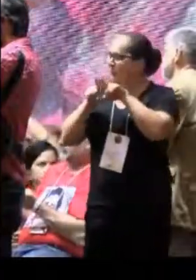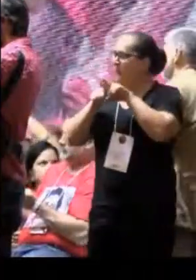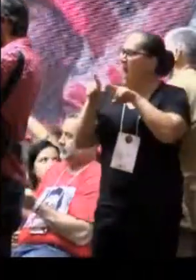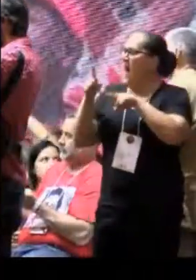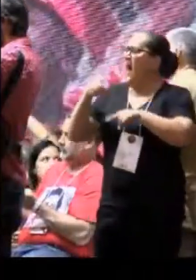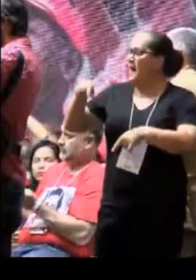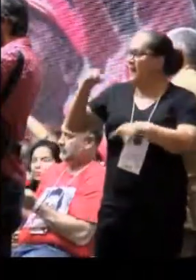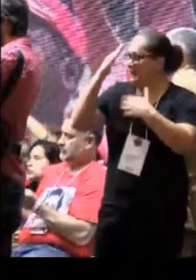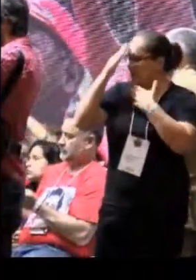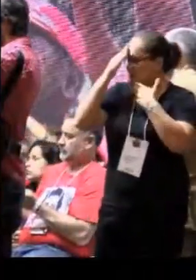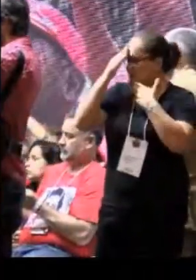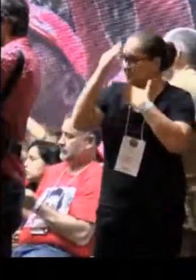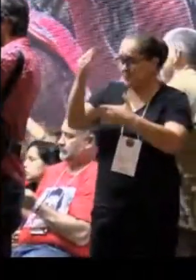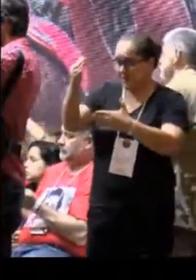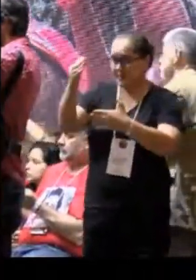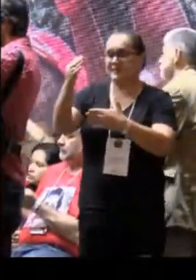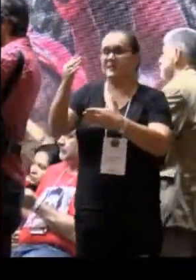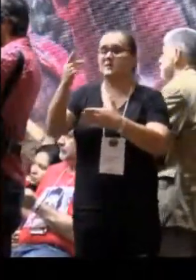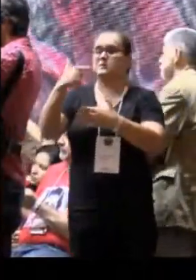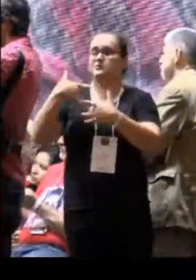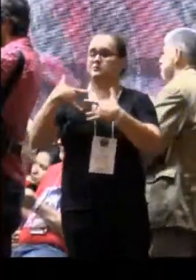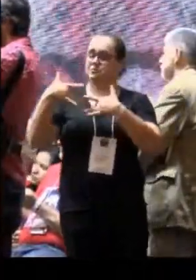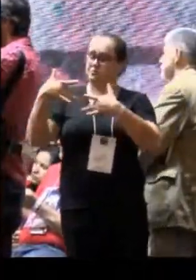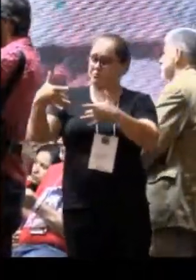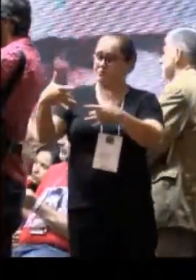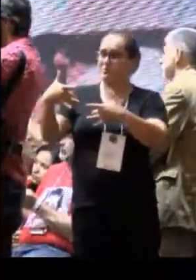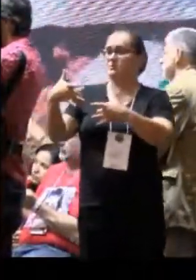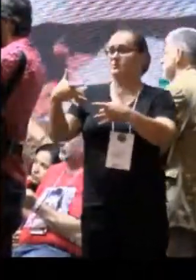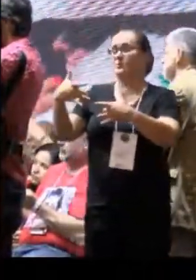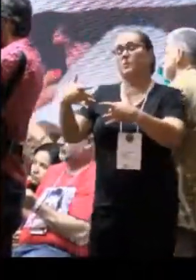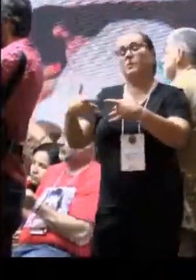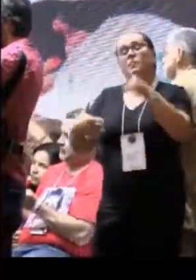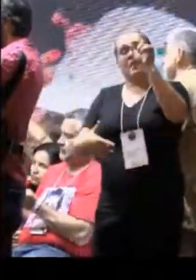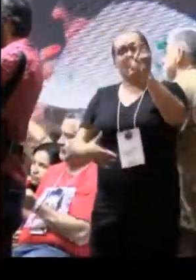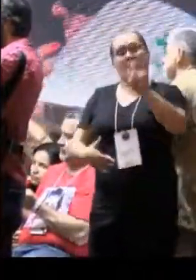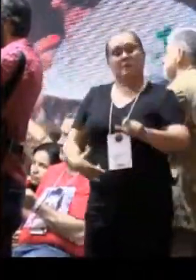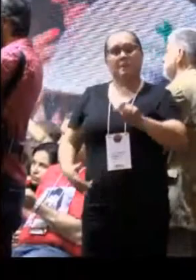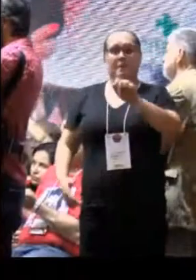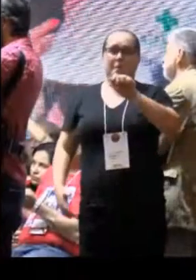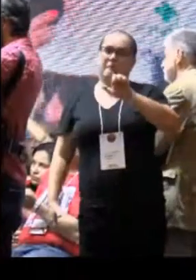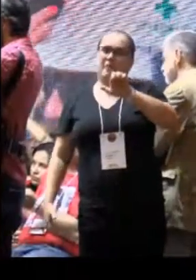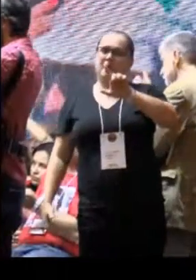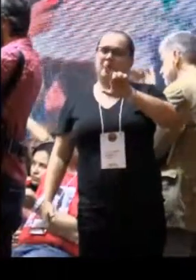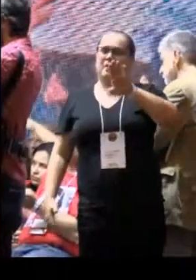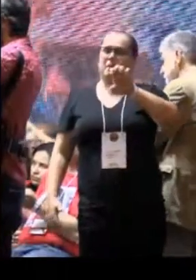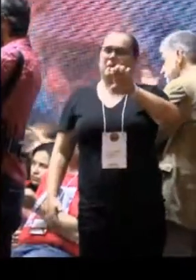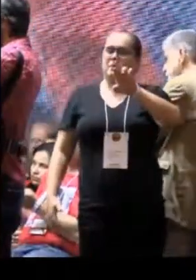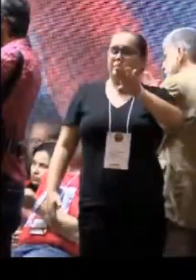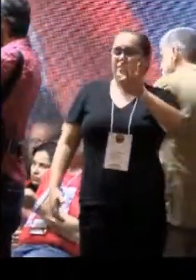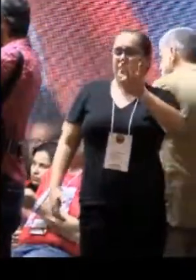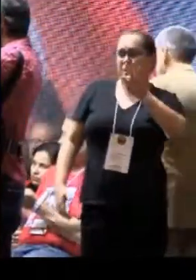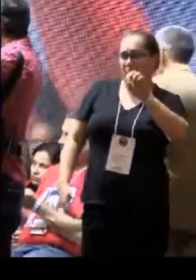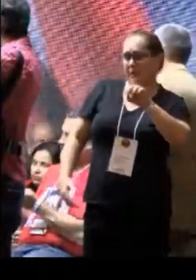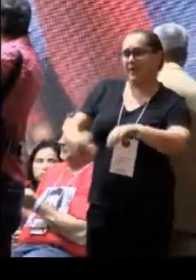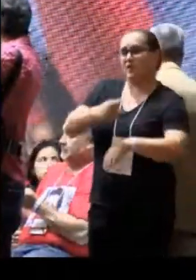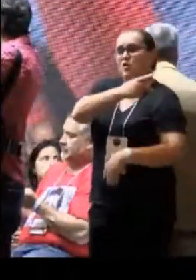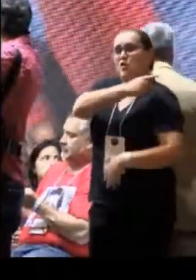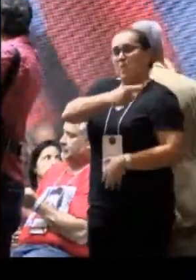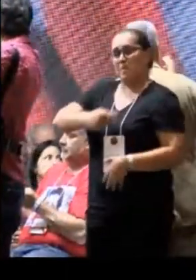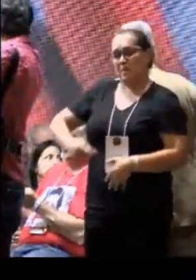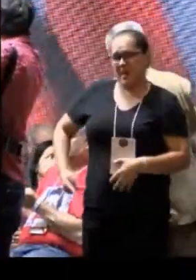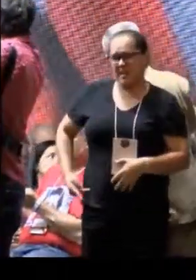dos meus agradecimentos, da solidariedade ao companheiro Alberto Fernandes, presidente eleito